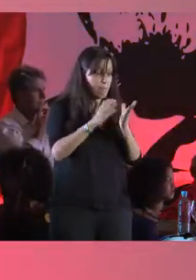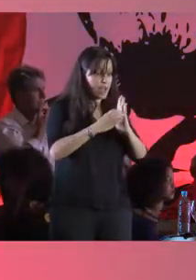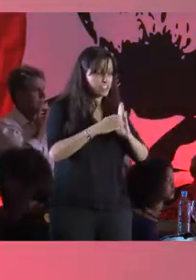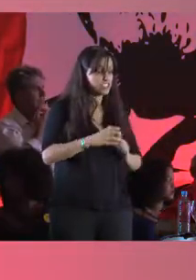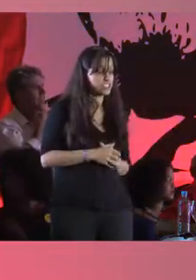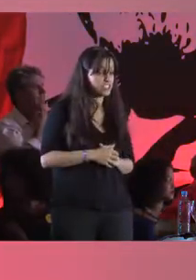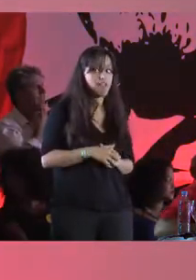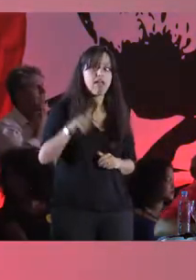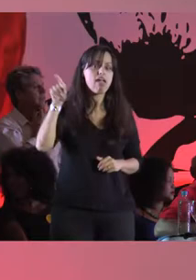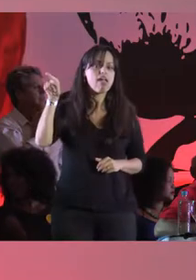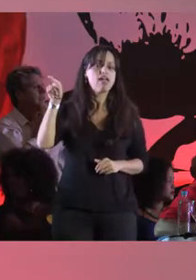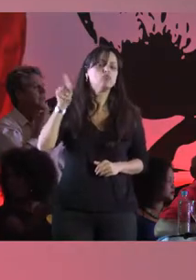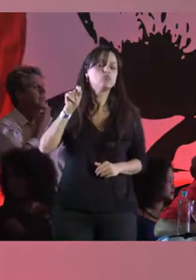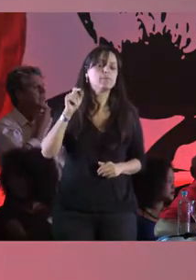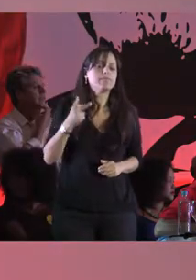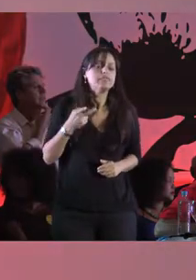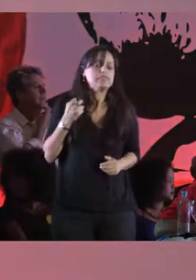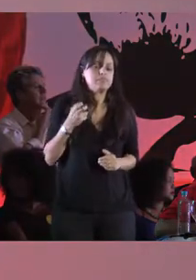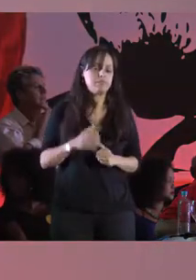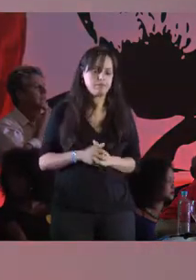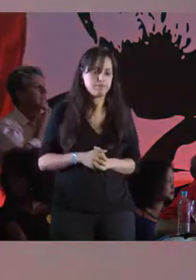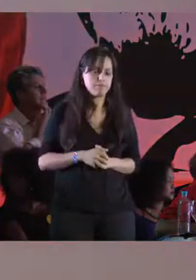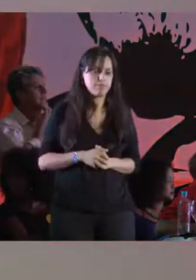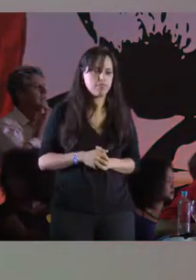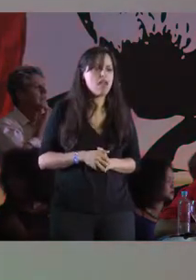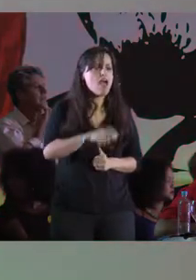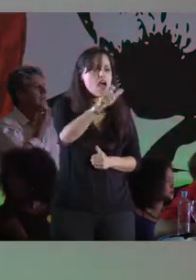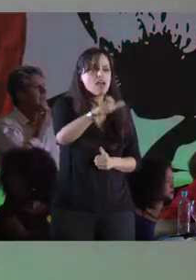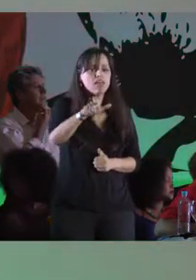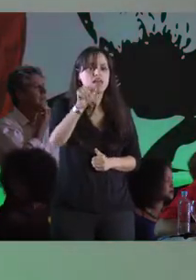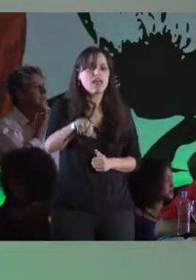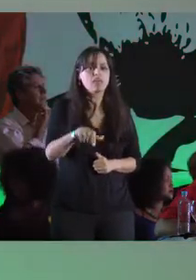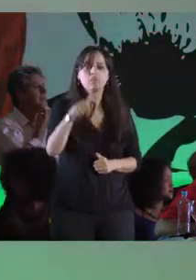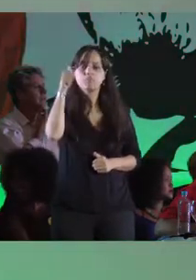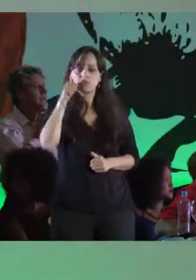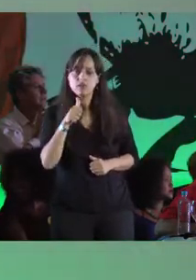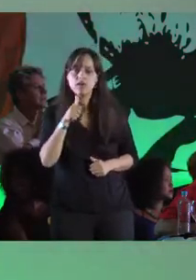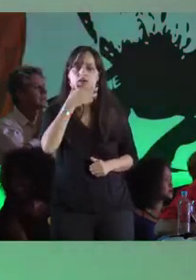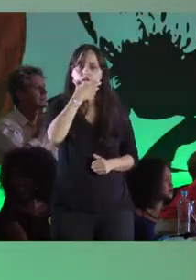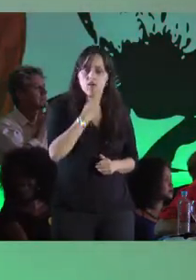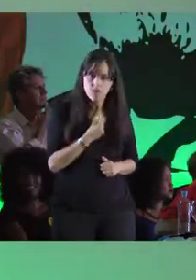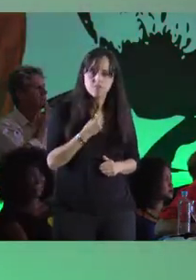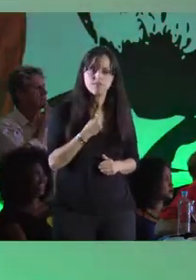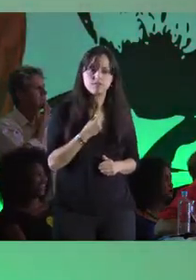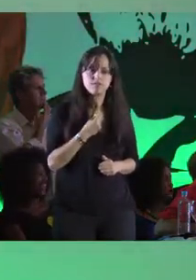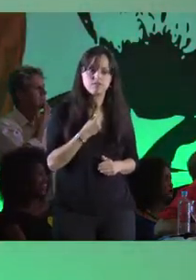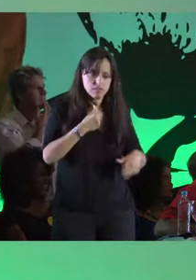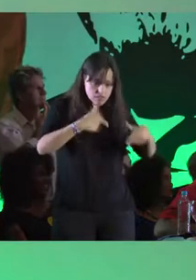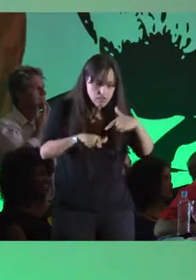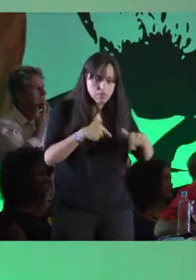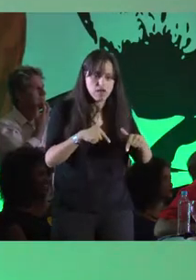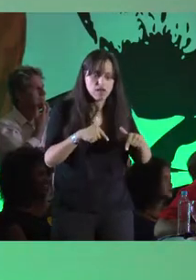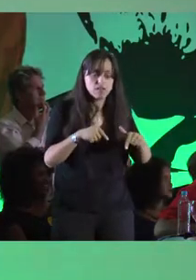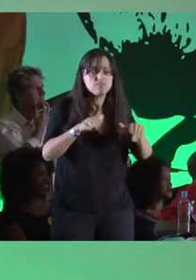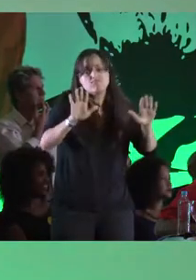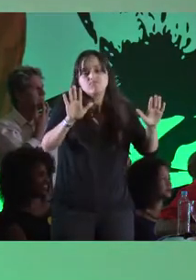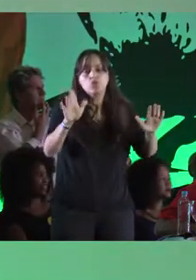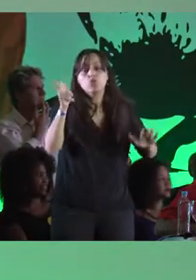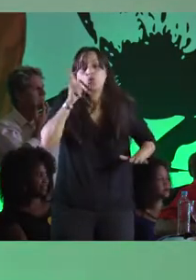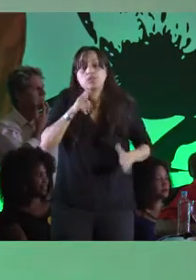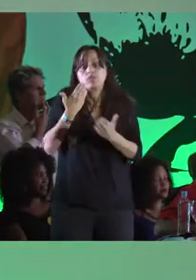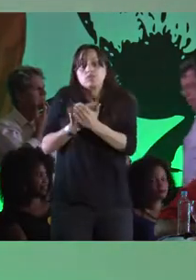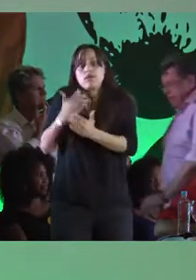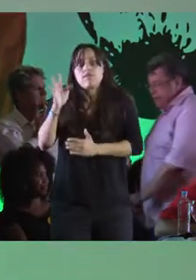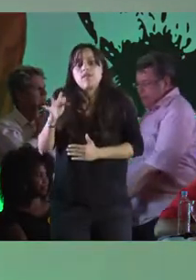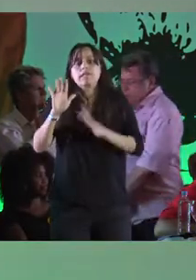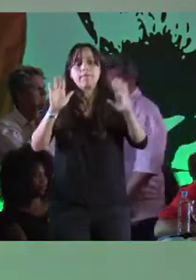na verdade ele iria perceber que aqui tem homens e mulheres que trabalharam, que não puderam estudar, mas